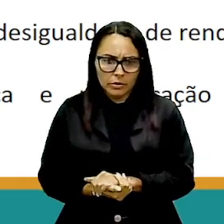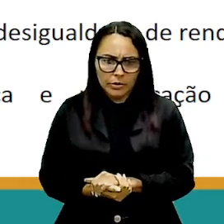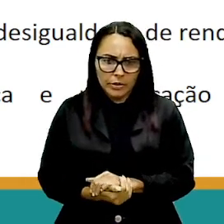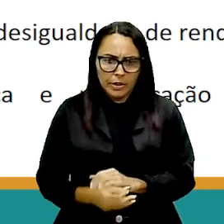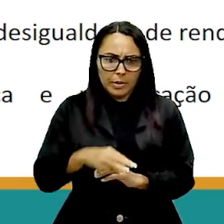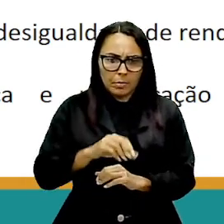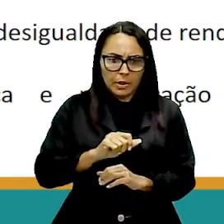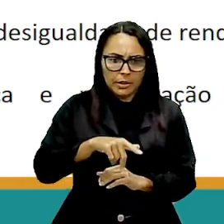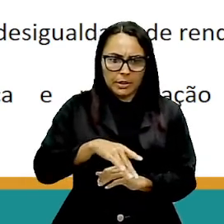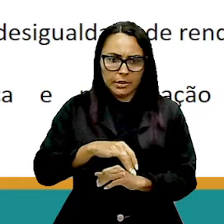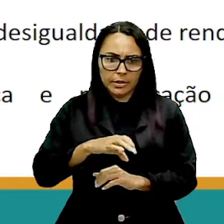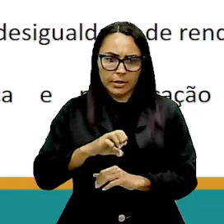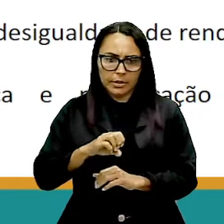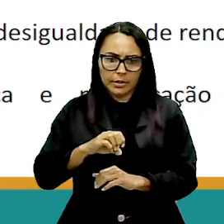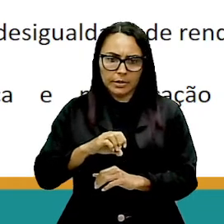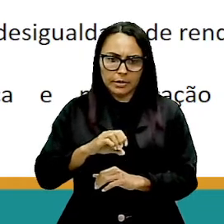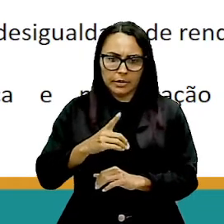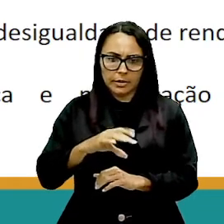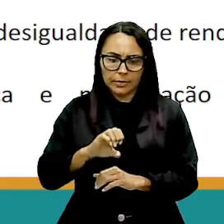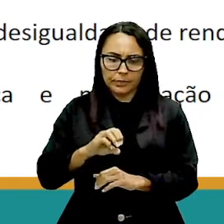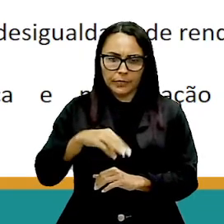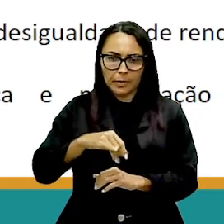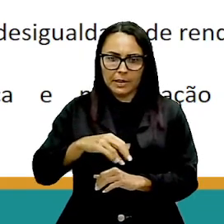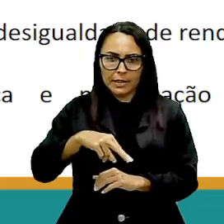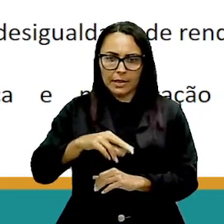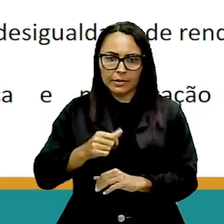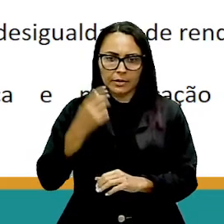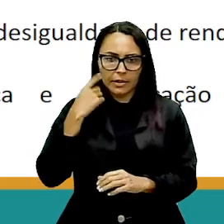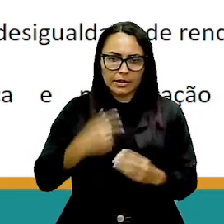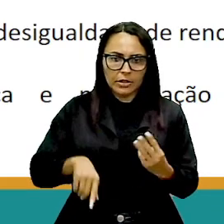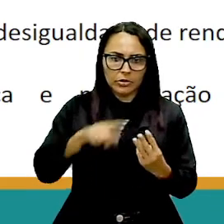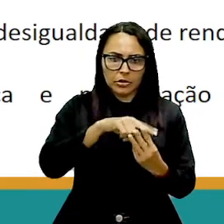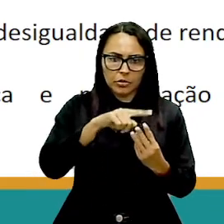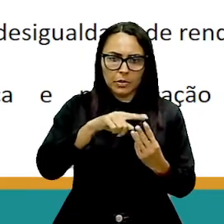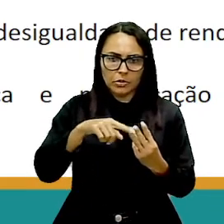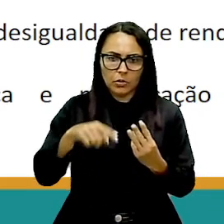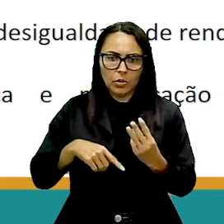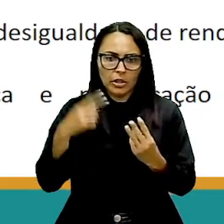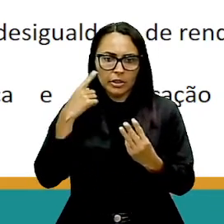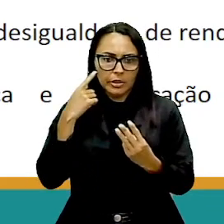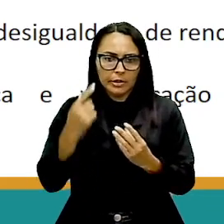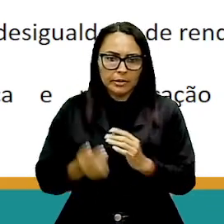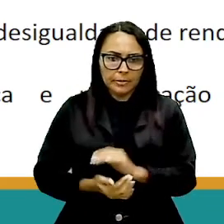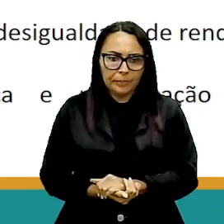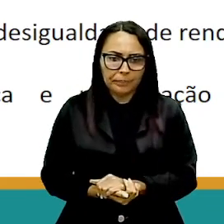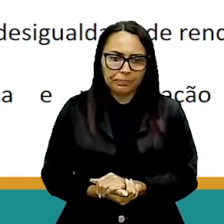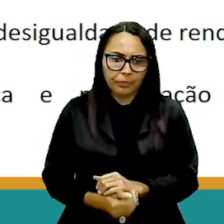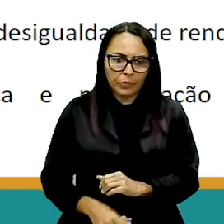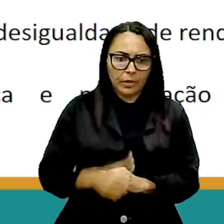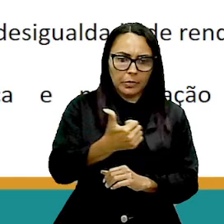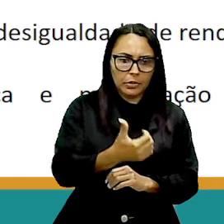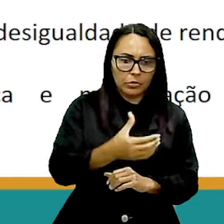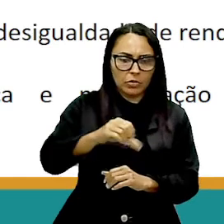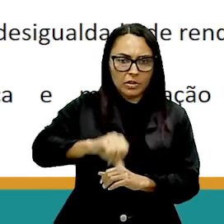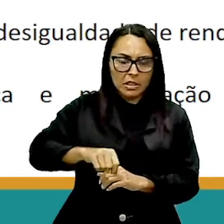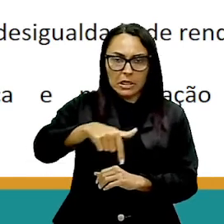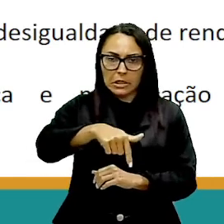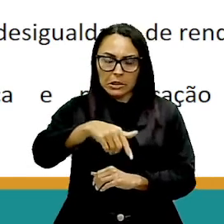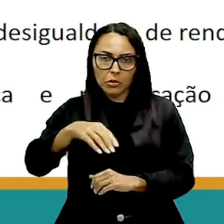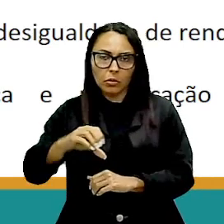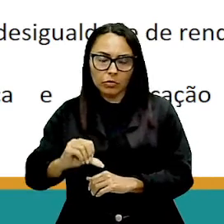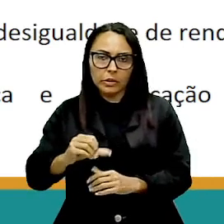Manhid, Marim e Mina, certo? São as três pessoas, as pessoas estão ali. Em